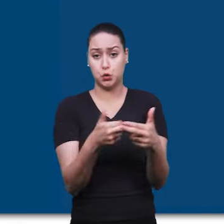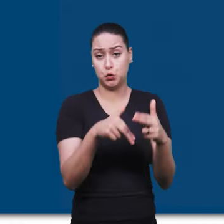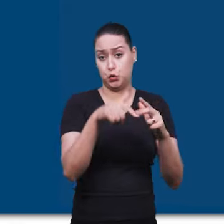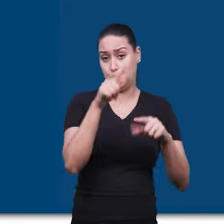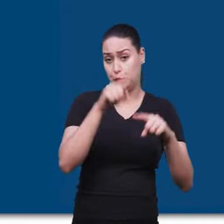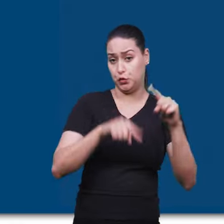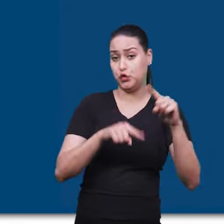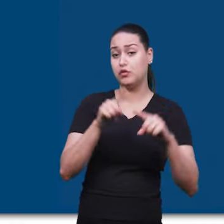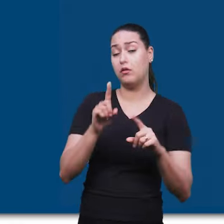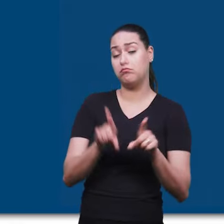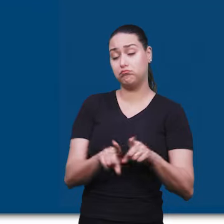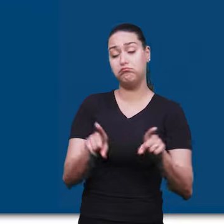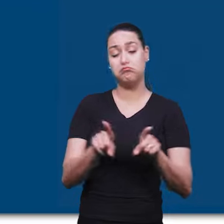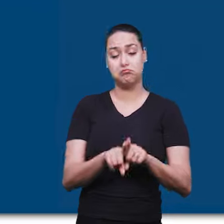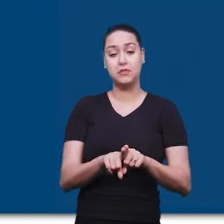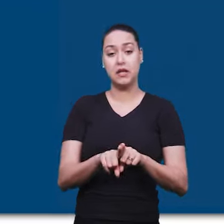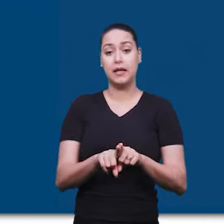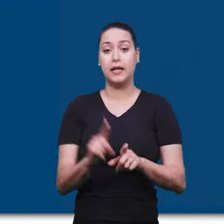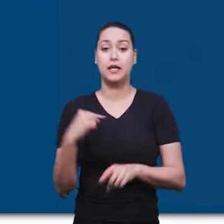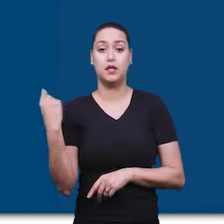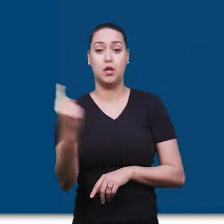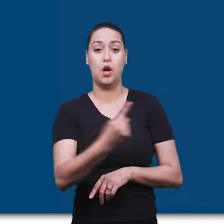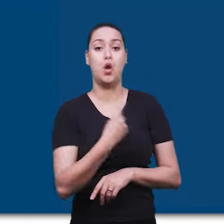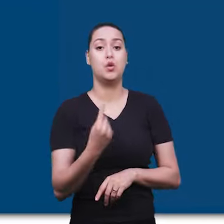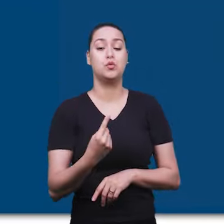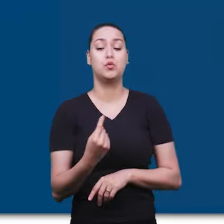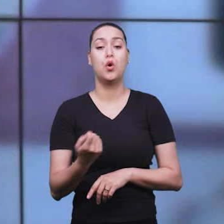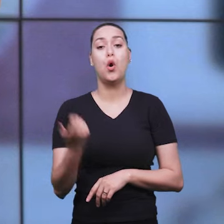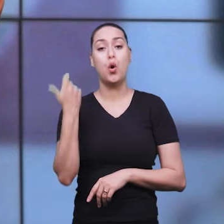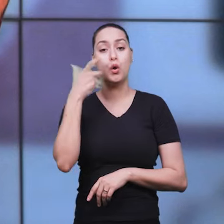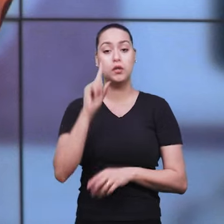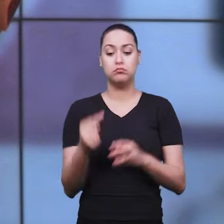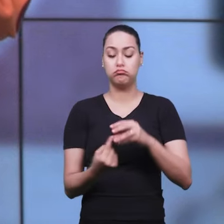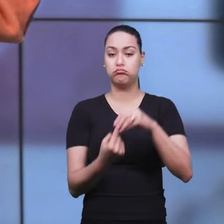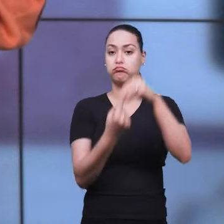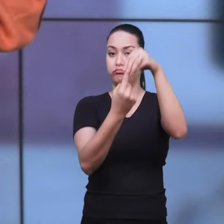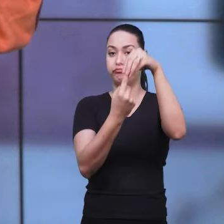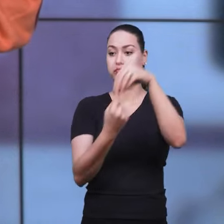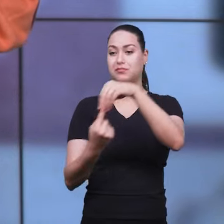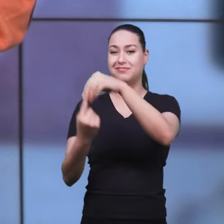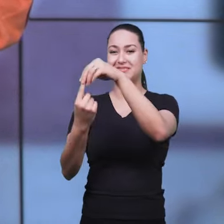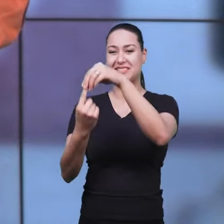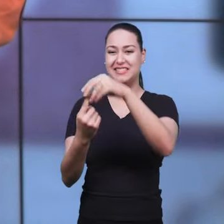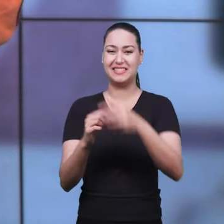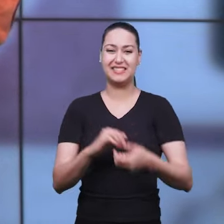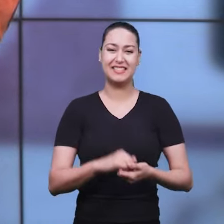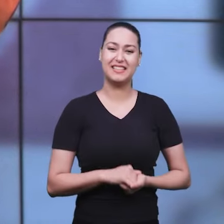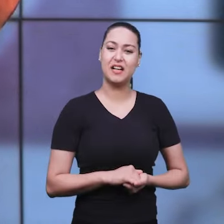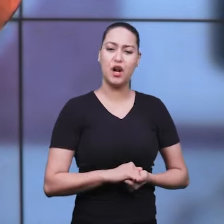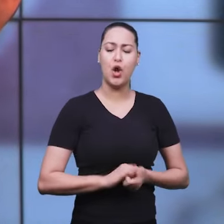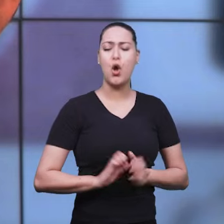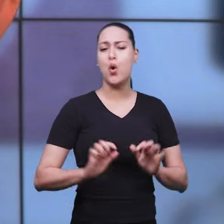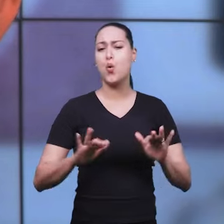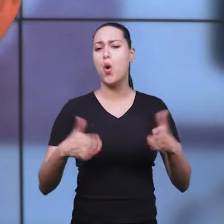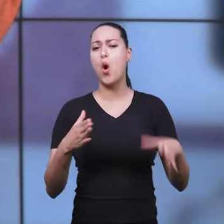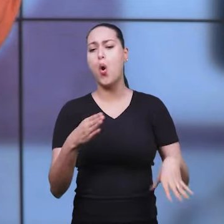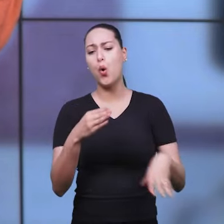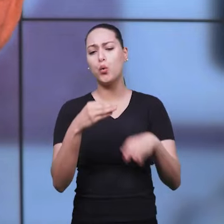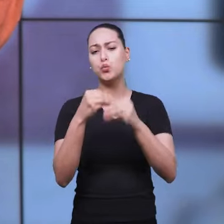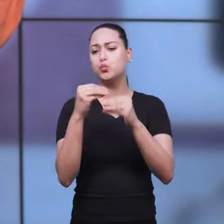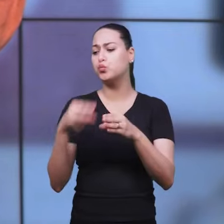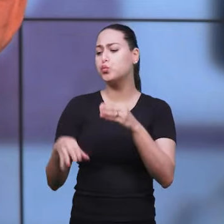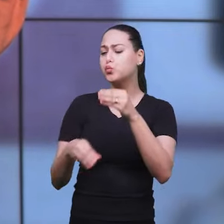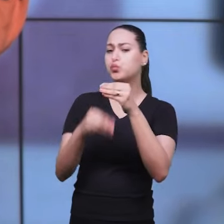e por meio das quais é possível individualizá-la. Considerando o segundo verbete, qual é o conjunto